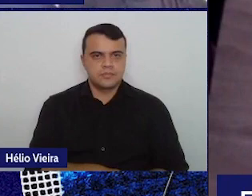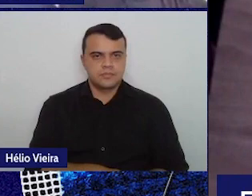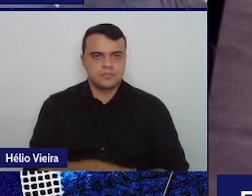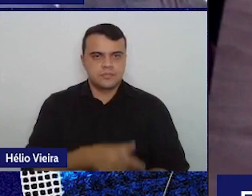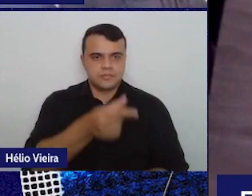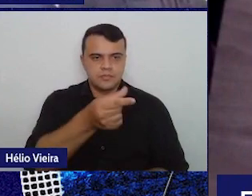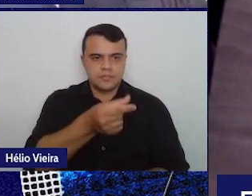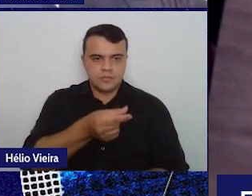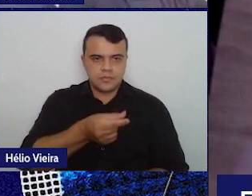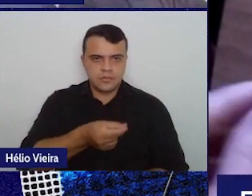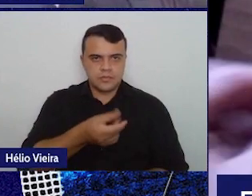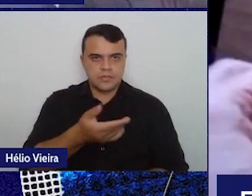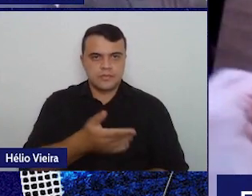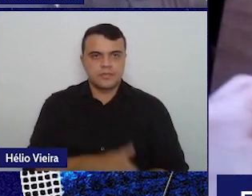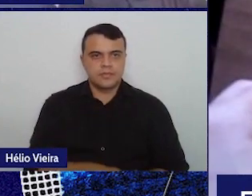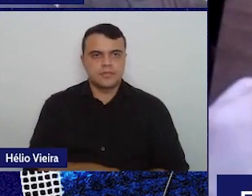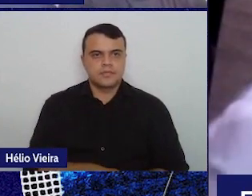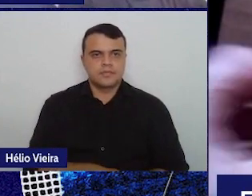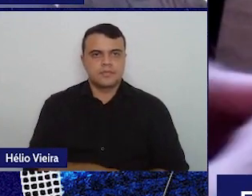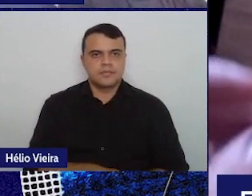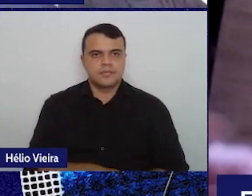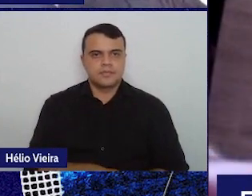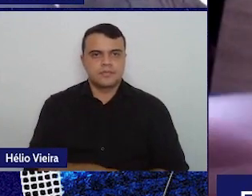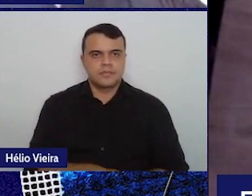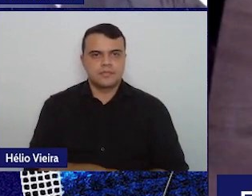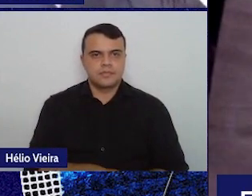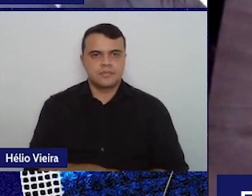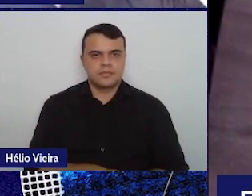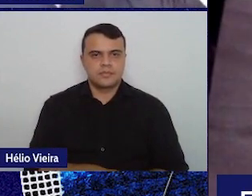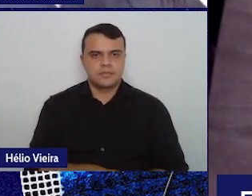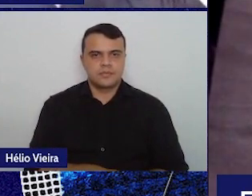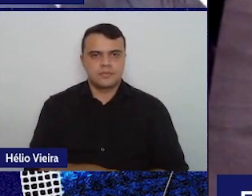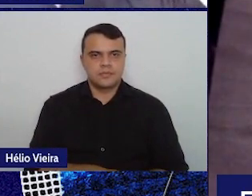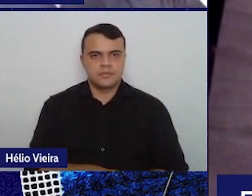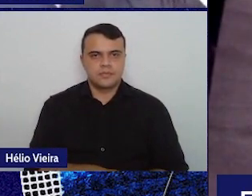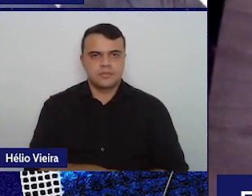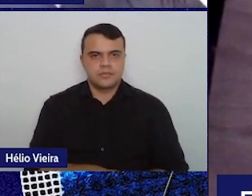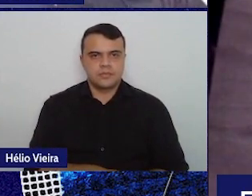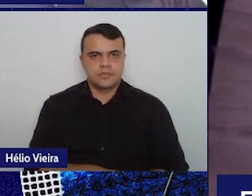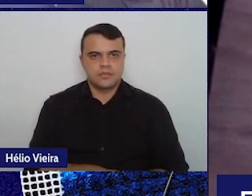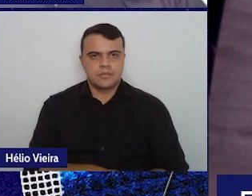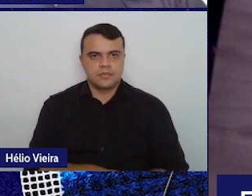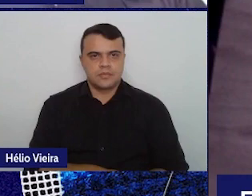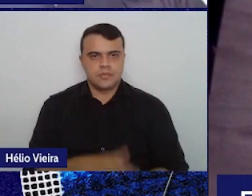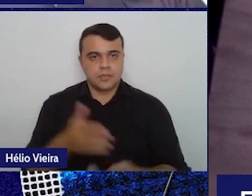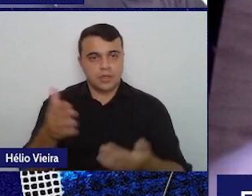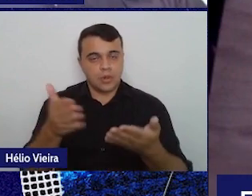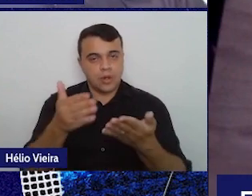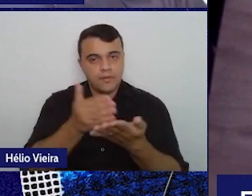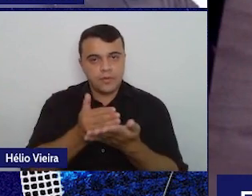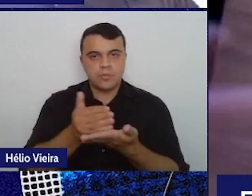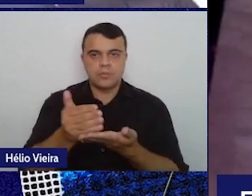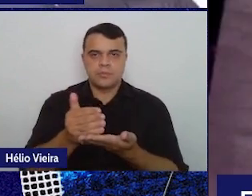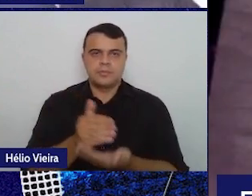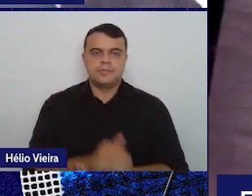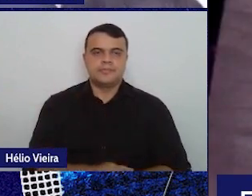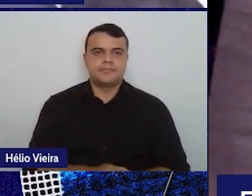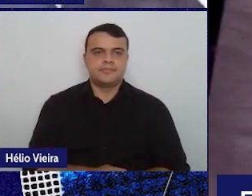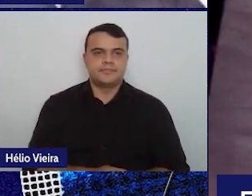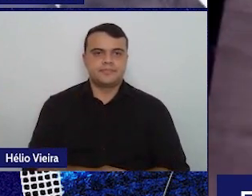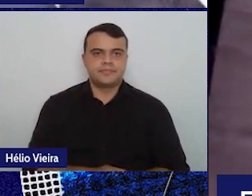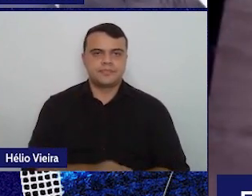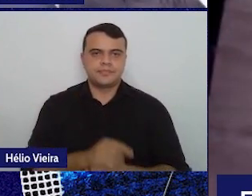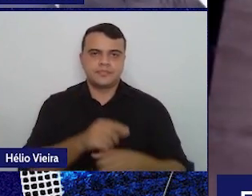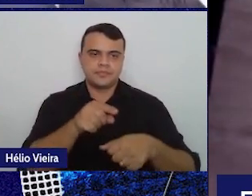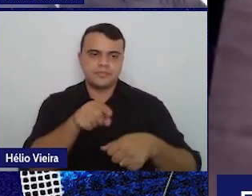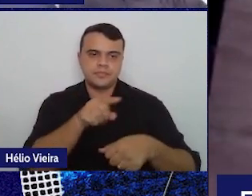fio de base e agora eu vou começar. A barriguinha tá